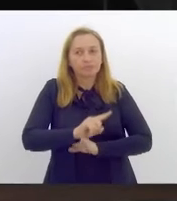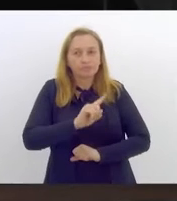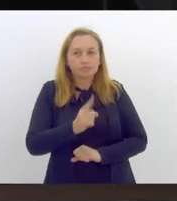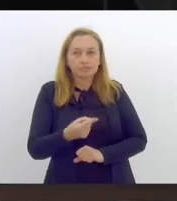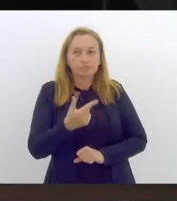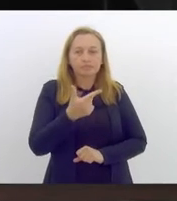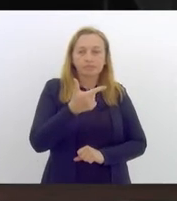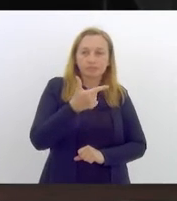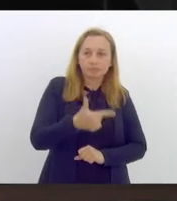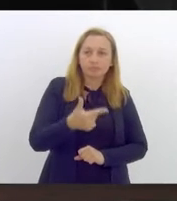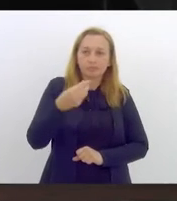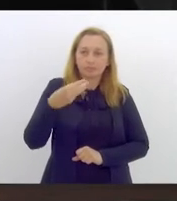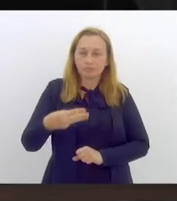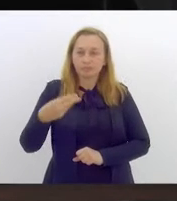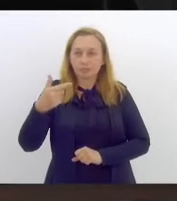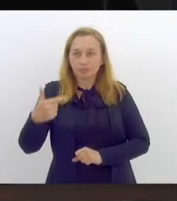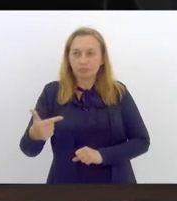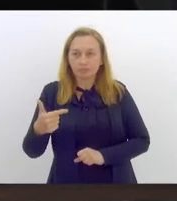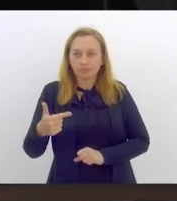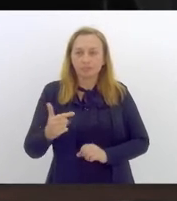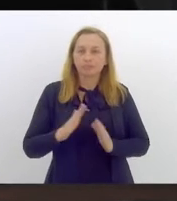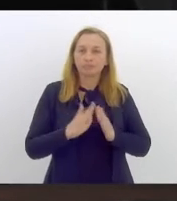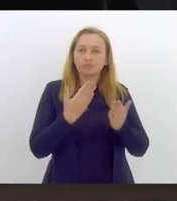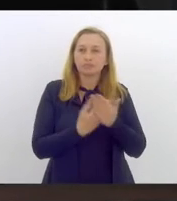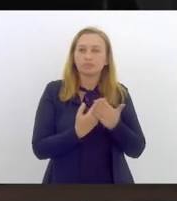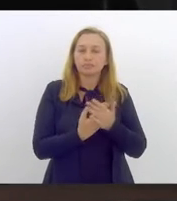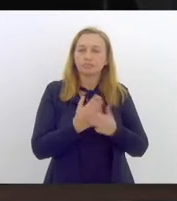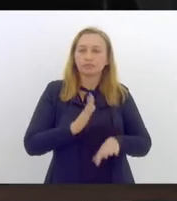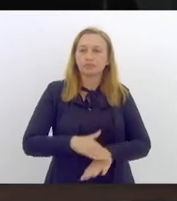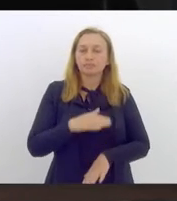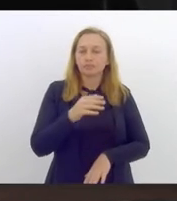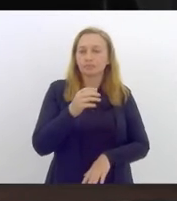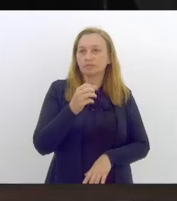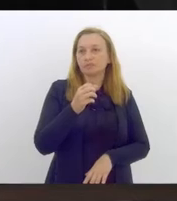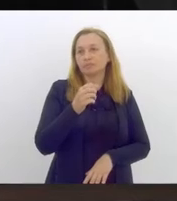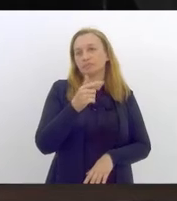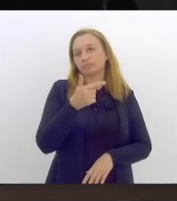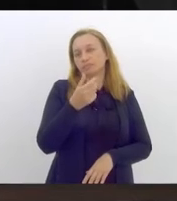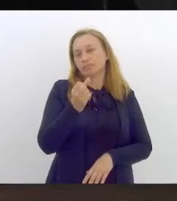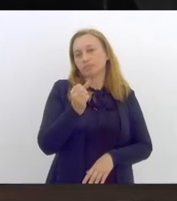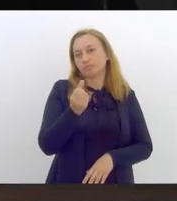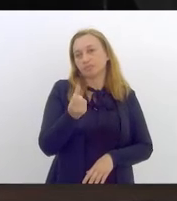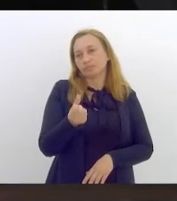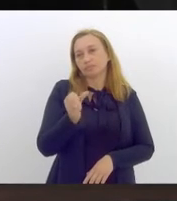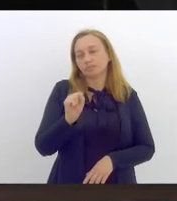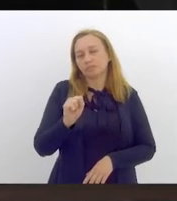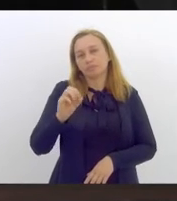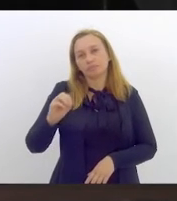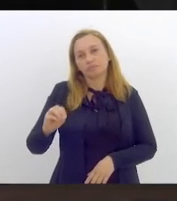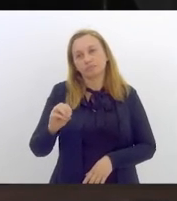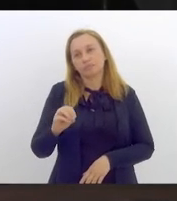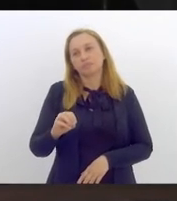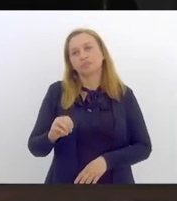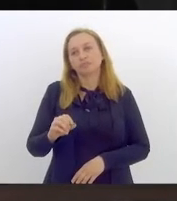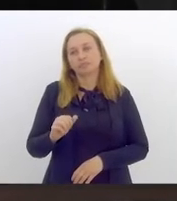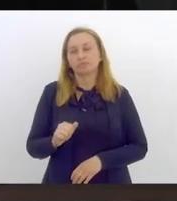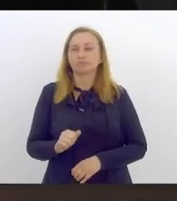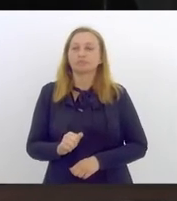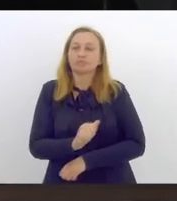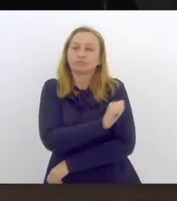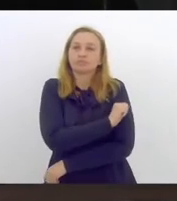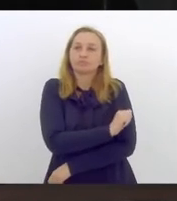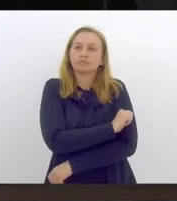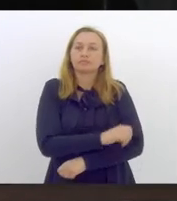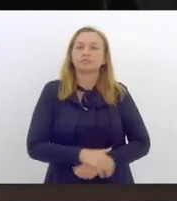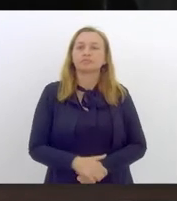nas 1.232 escolas com mais de 680 80 alunos, né? Na correlação do